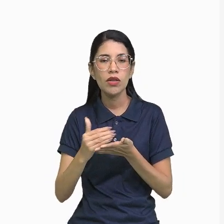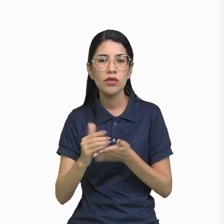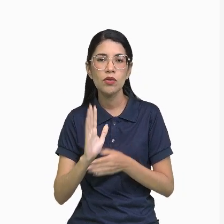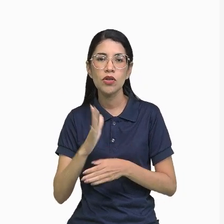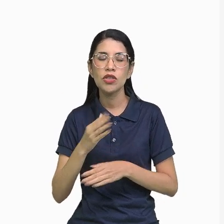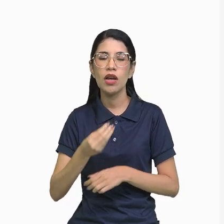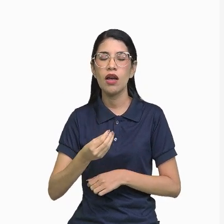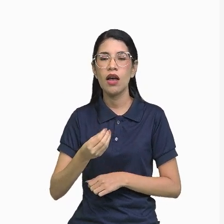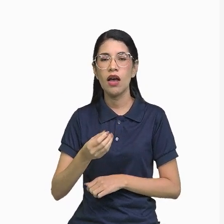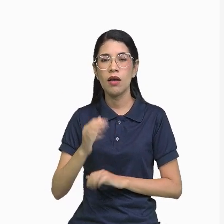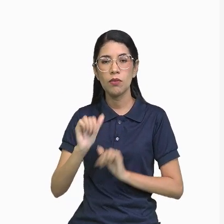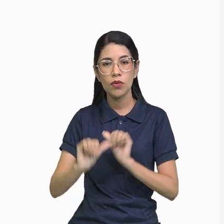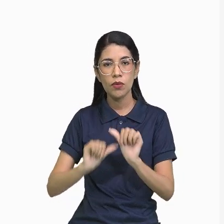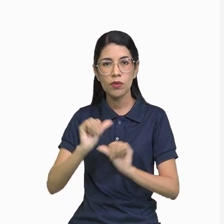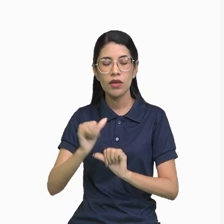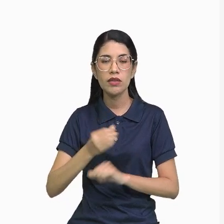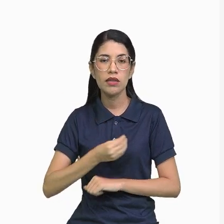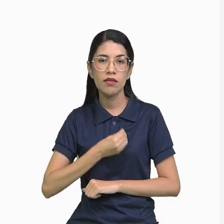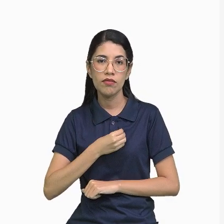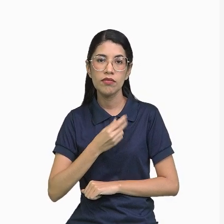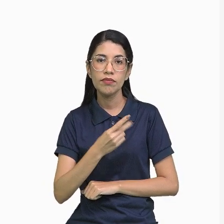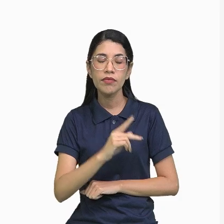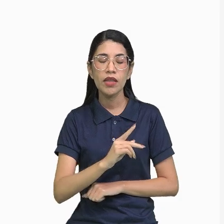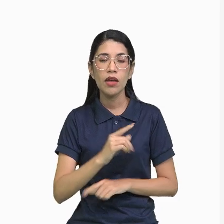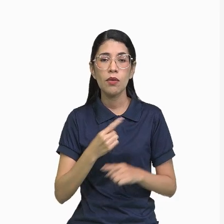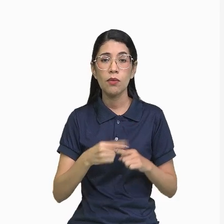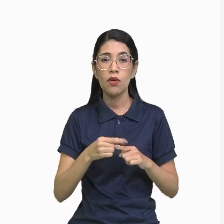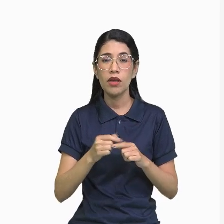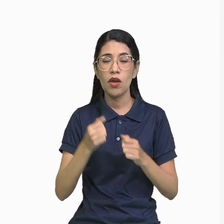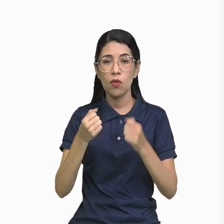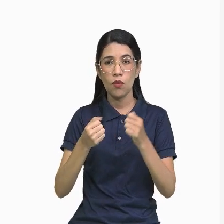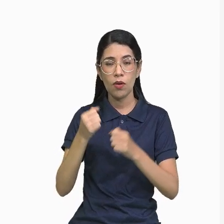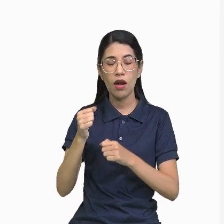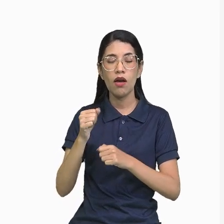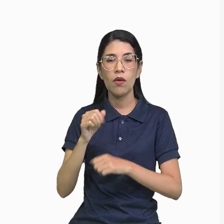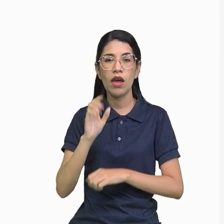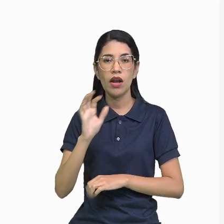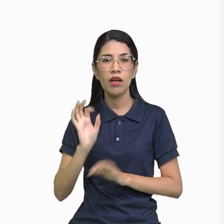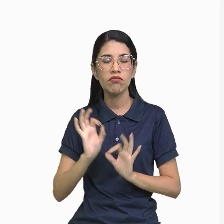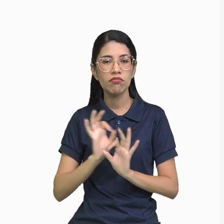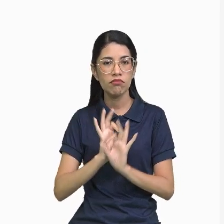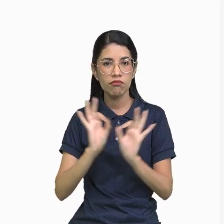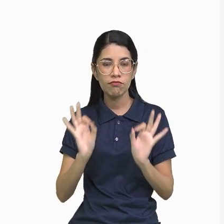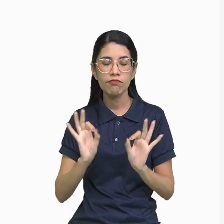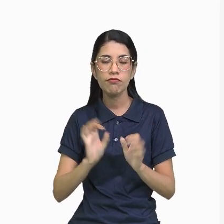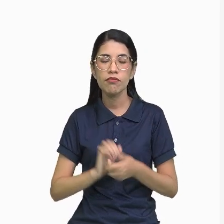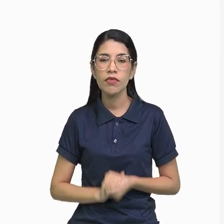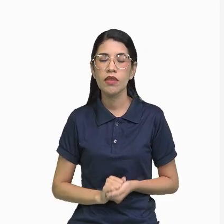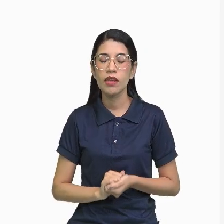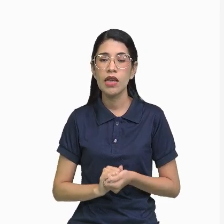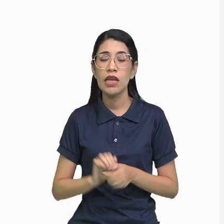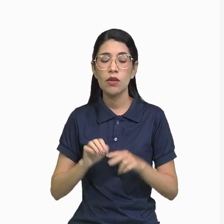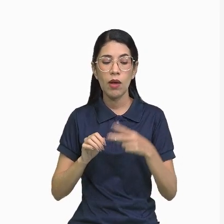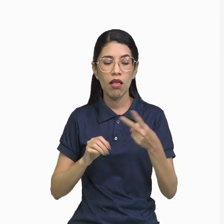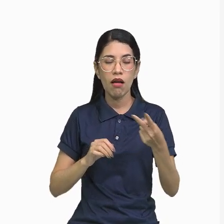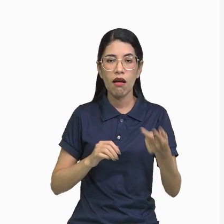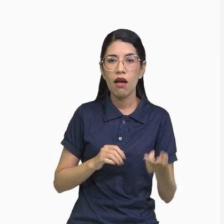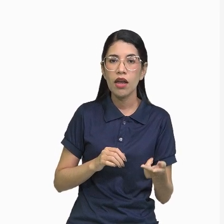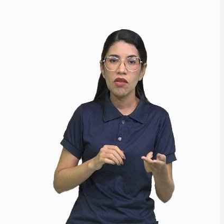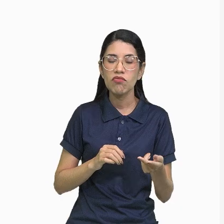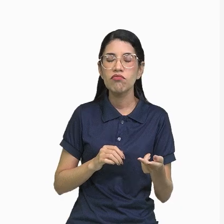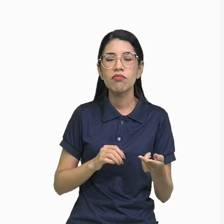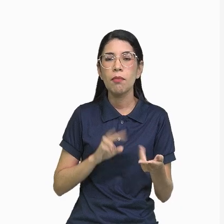as predições de Madama Carlota, pois o carro era de alto luxo. Sua queda não era